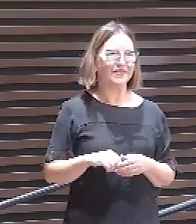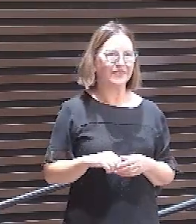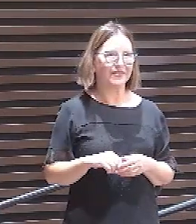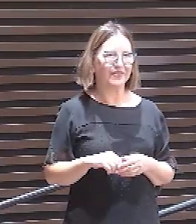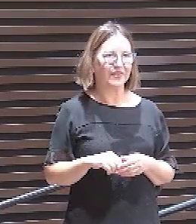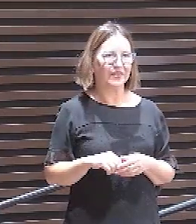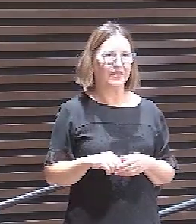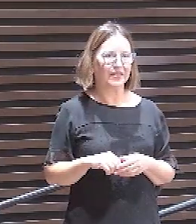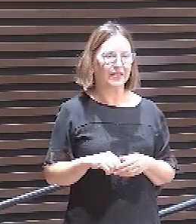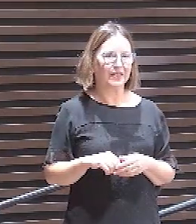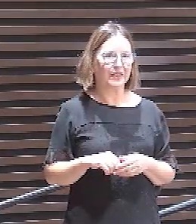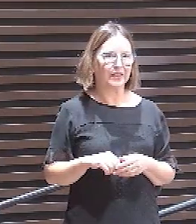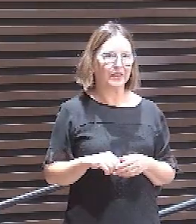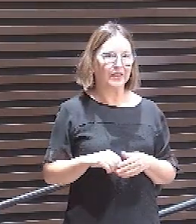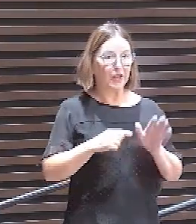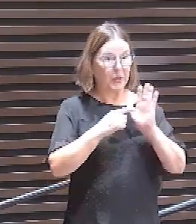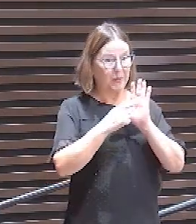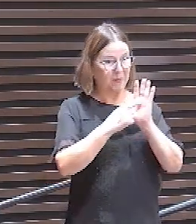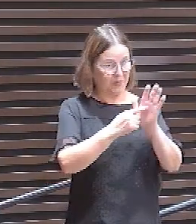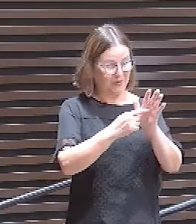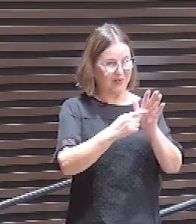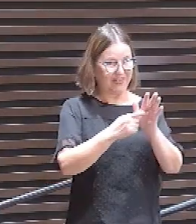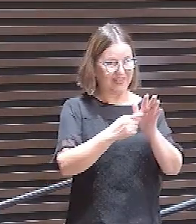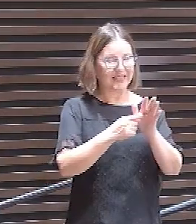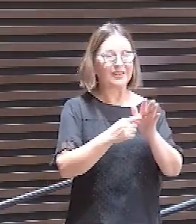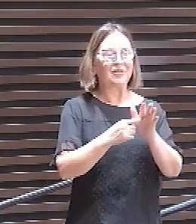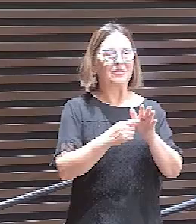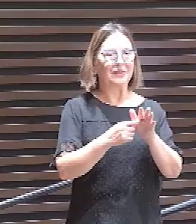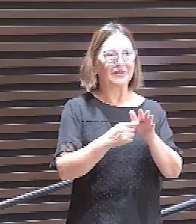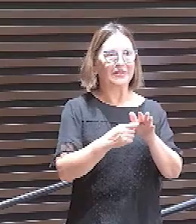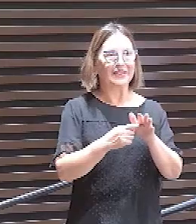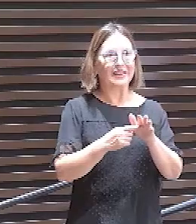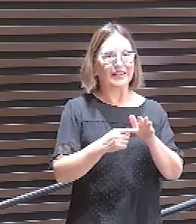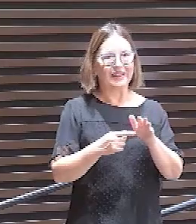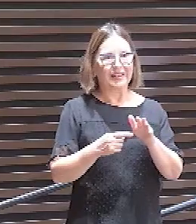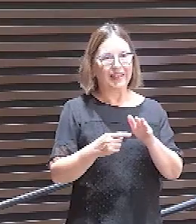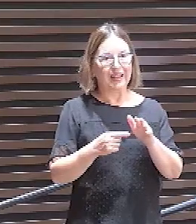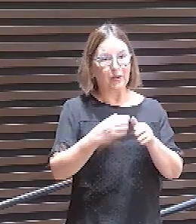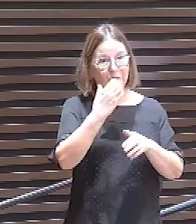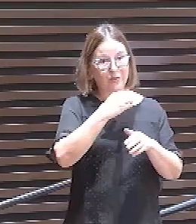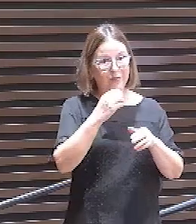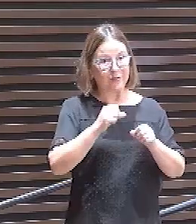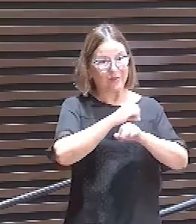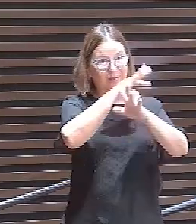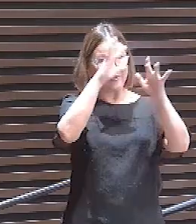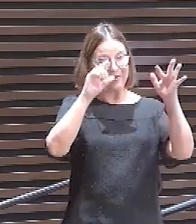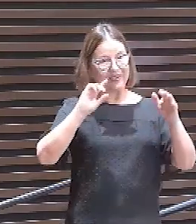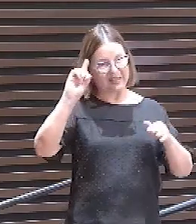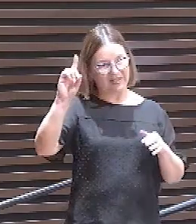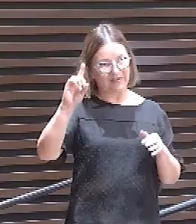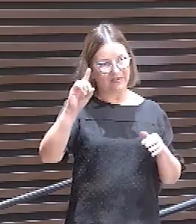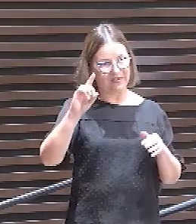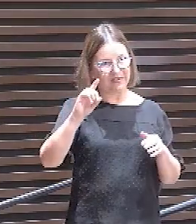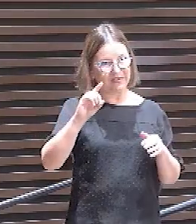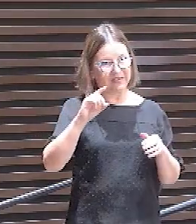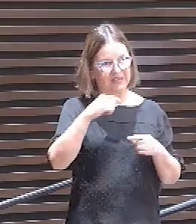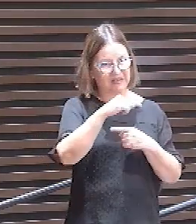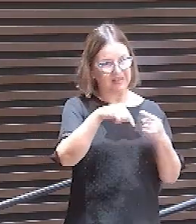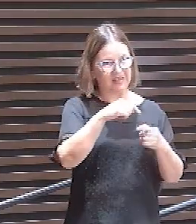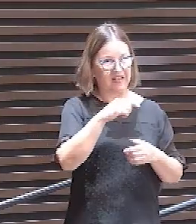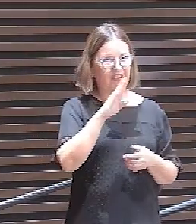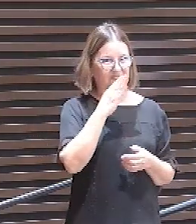pelos frutos que glorificam a Deus. A falsa é baseada nas obras externas, no moralismo,